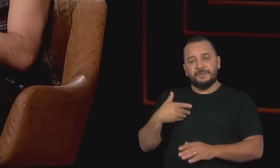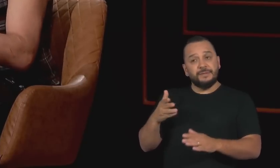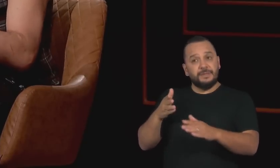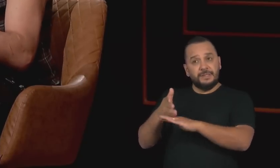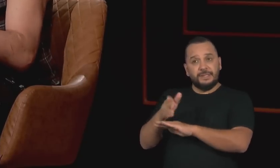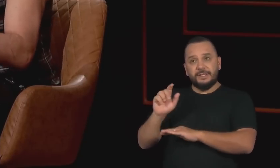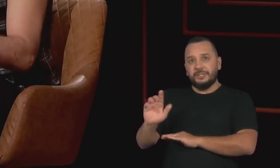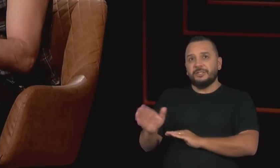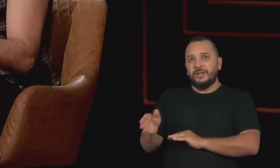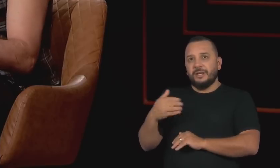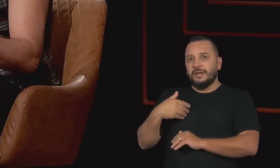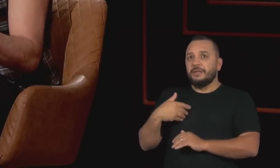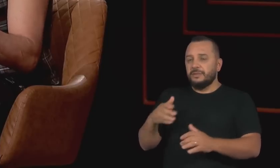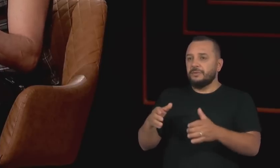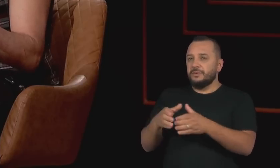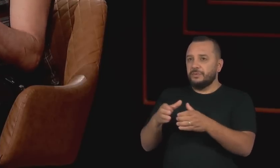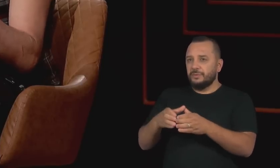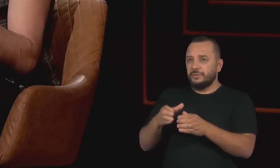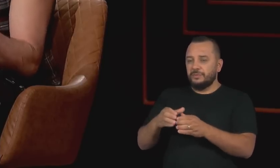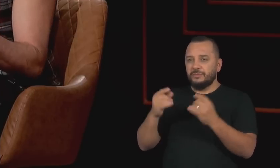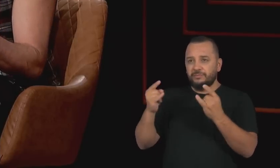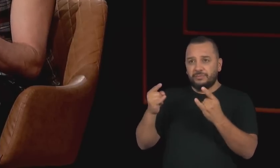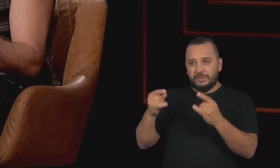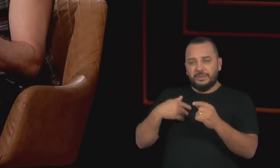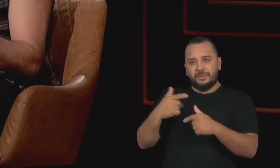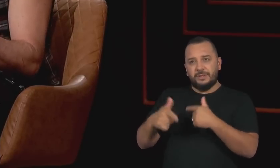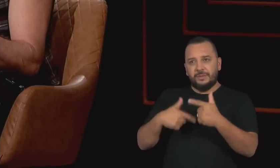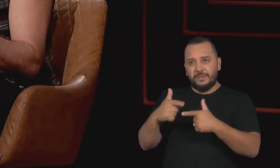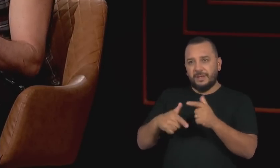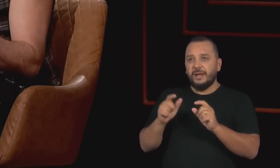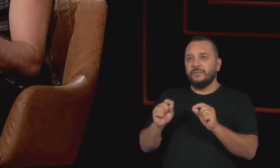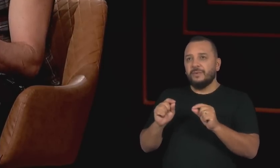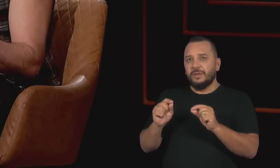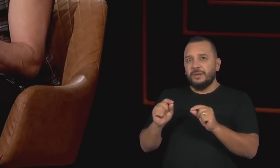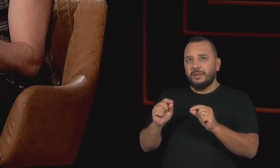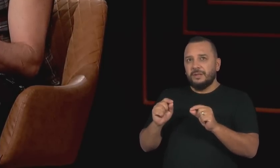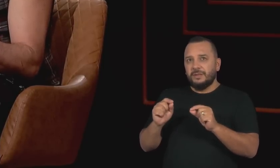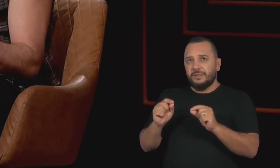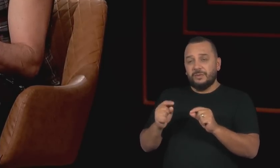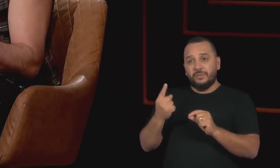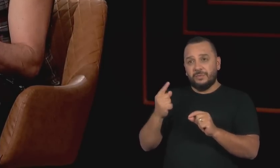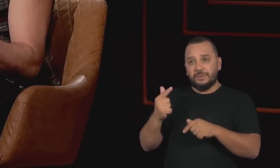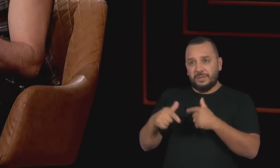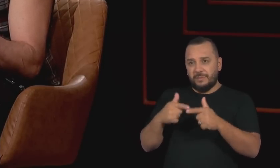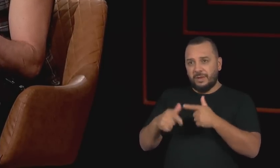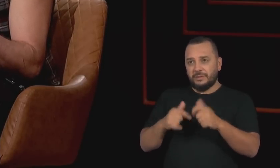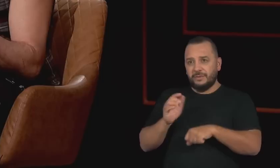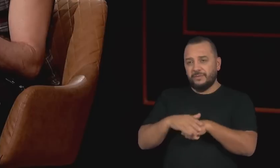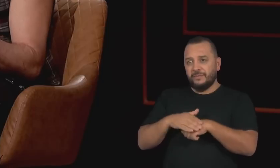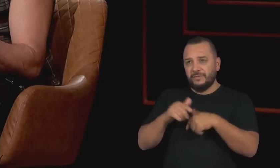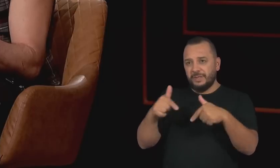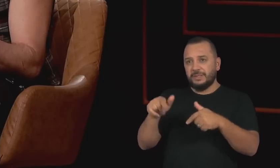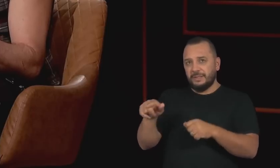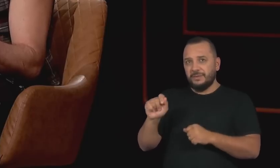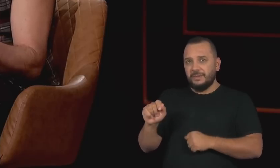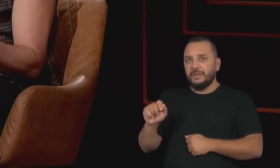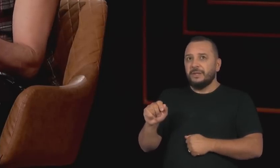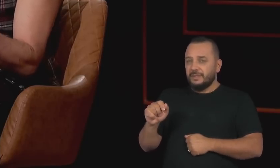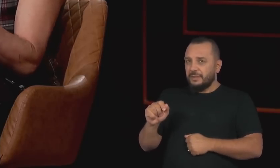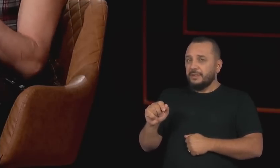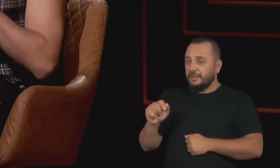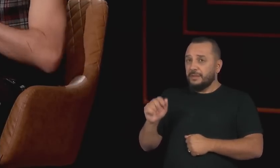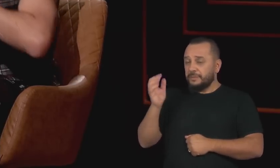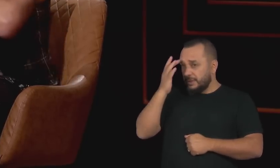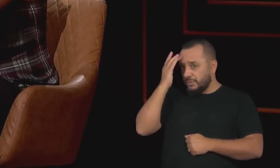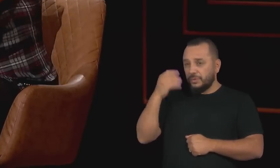esses meus desavenços um pouco com a banda, eu trabalhava. Um dos trabalhos que eu fazia era de bouncer, que é quando o